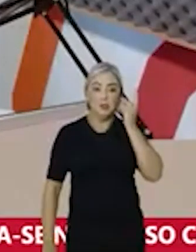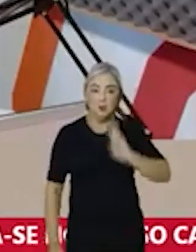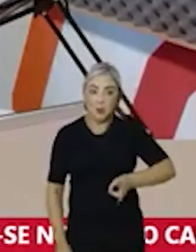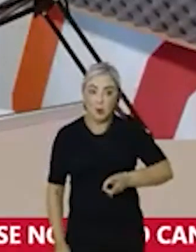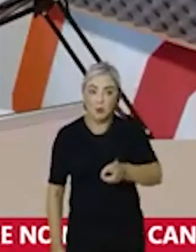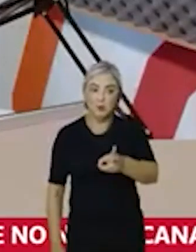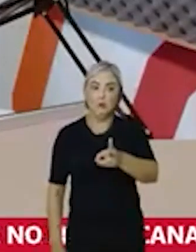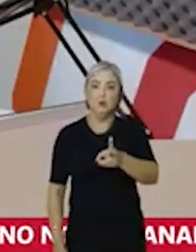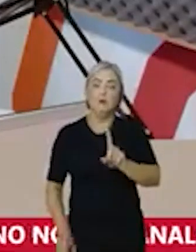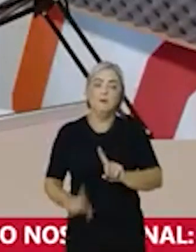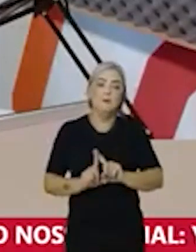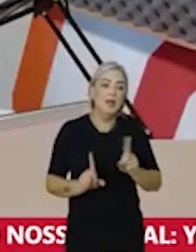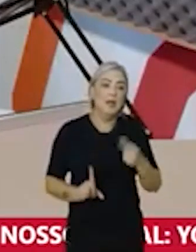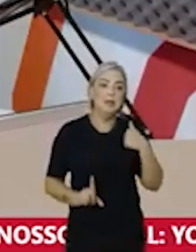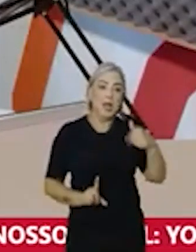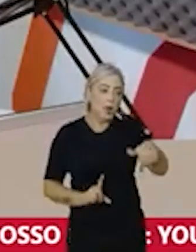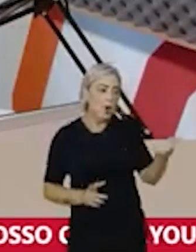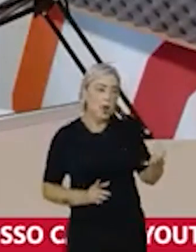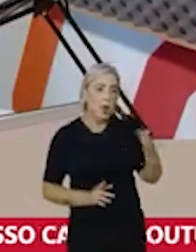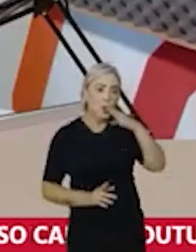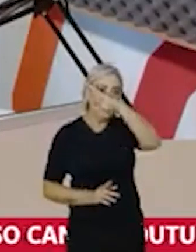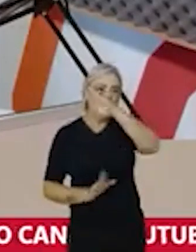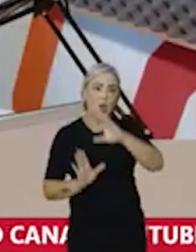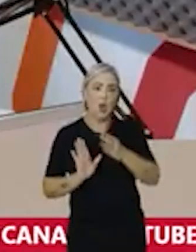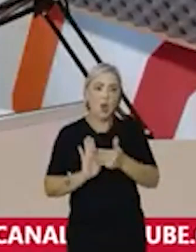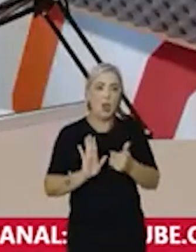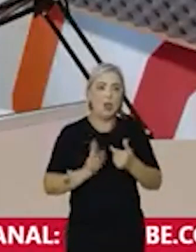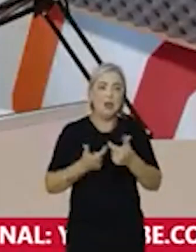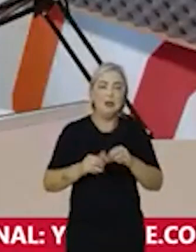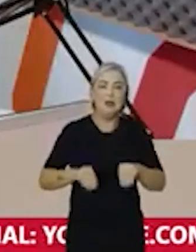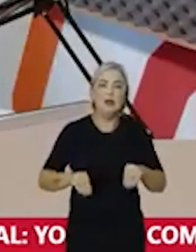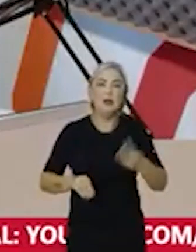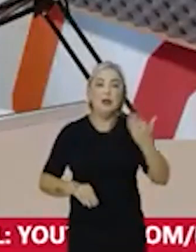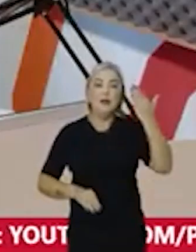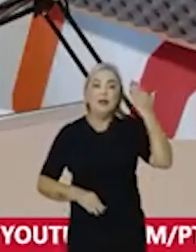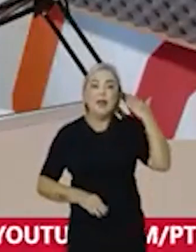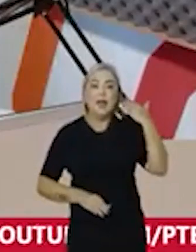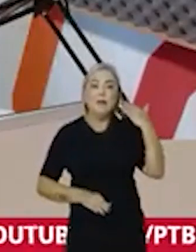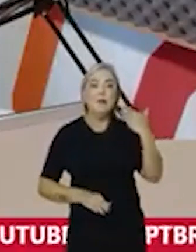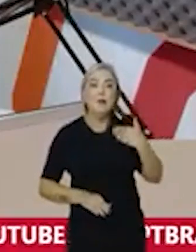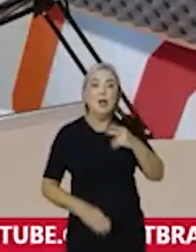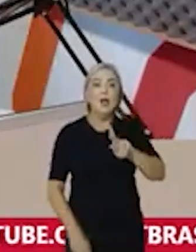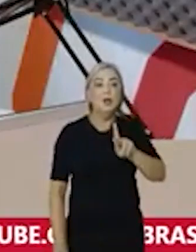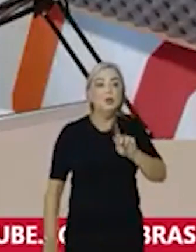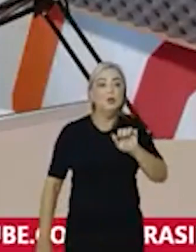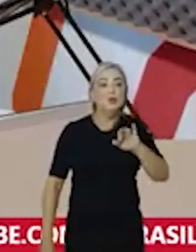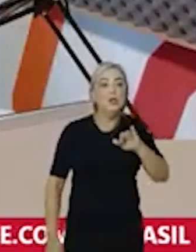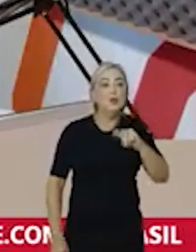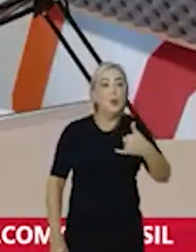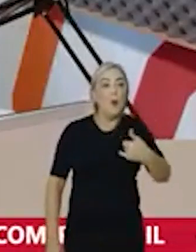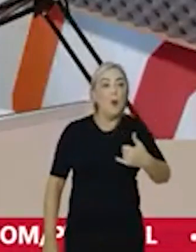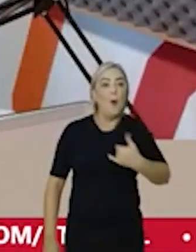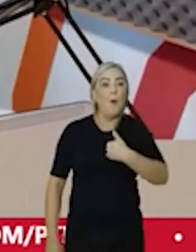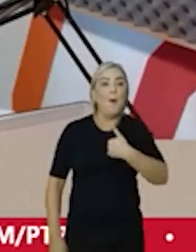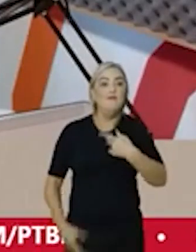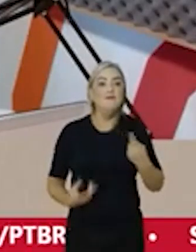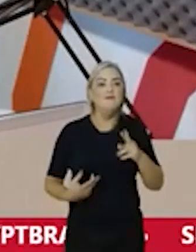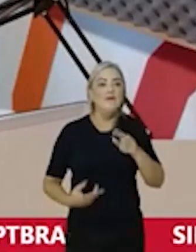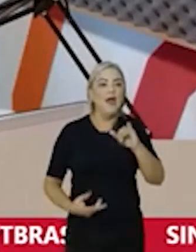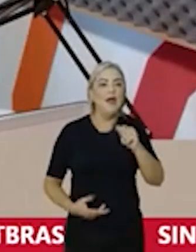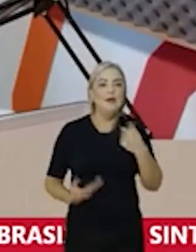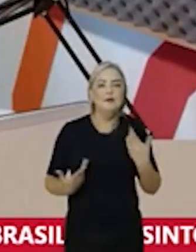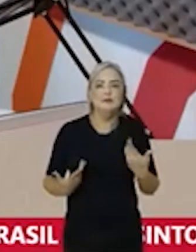continuidade, mas eles estão destruindo coisa da época de Getúlio Vargas. Então, é importante que a